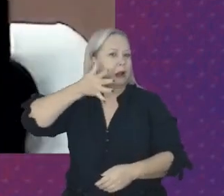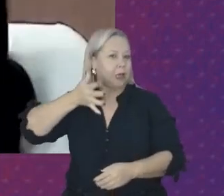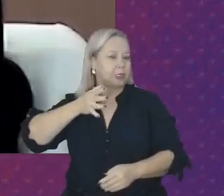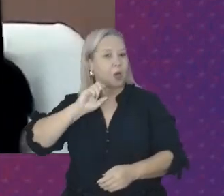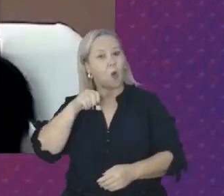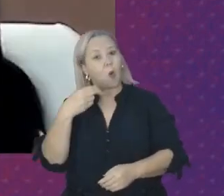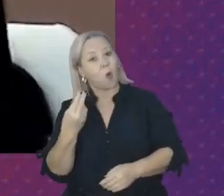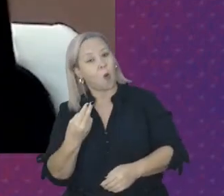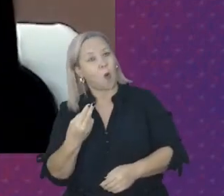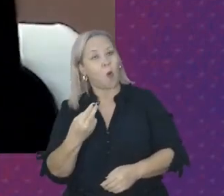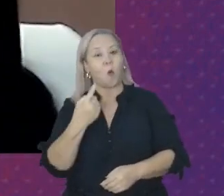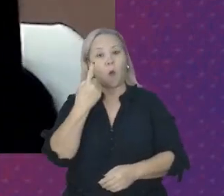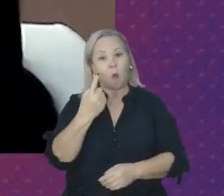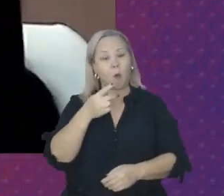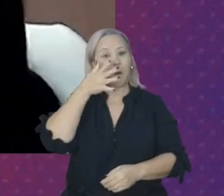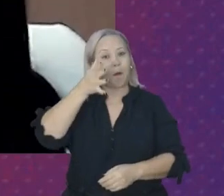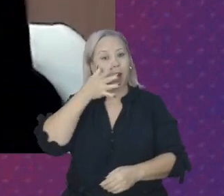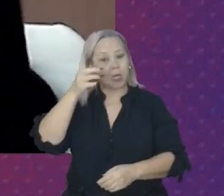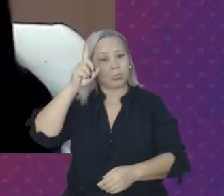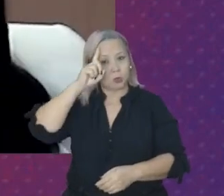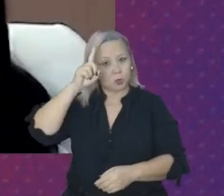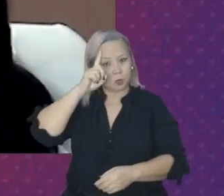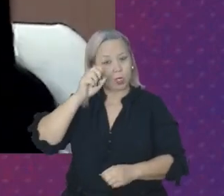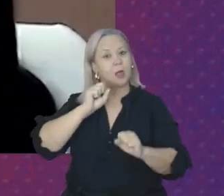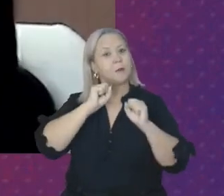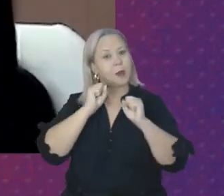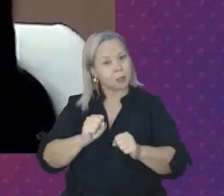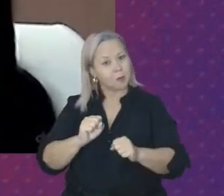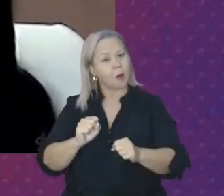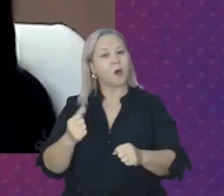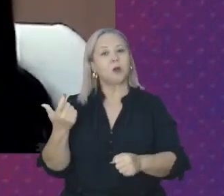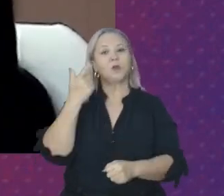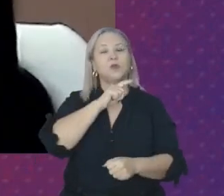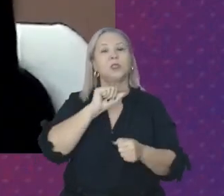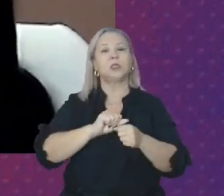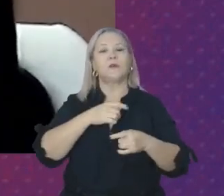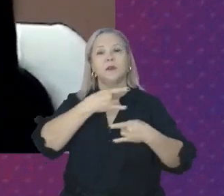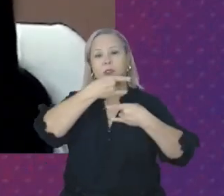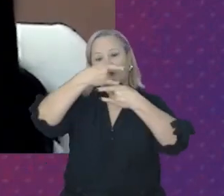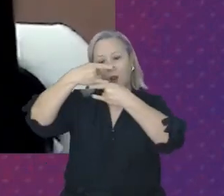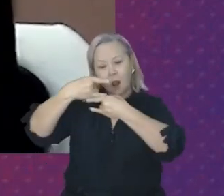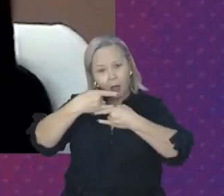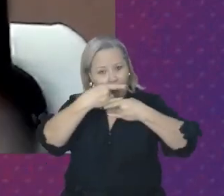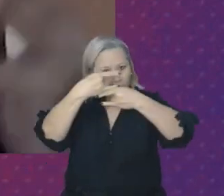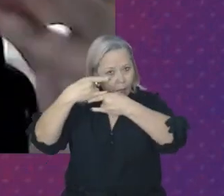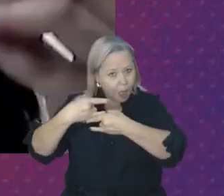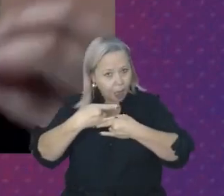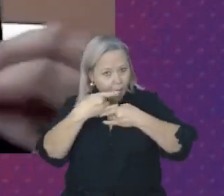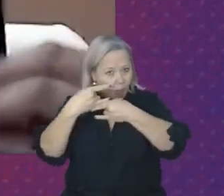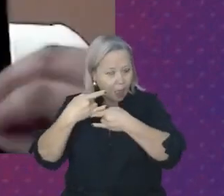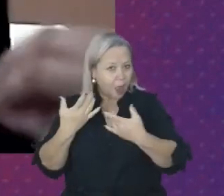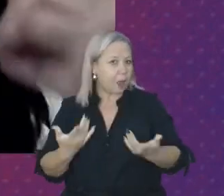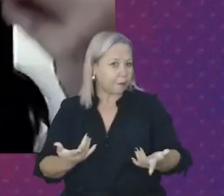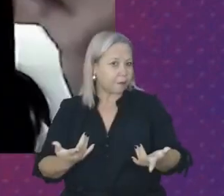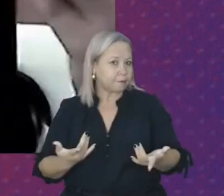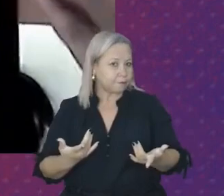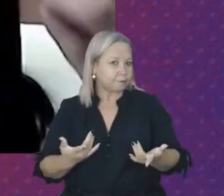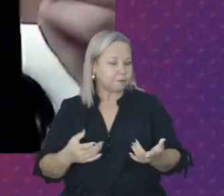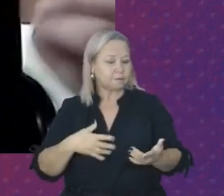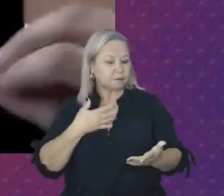palestra todo dia, mas você pode conseguir fazer uma live para se comunicar com o seu eleitor. Você